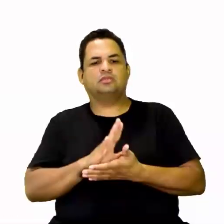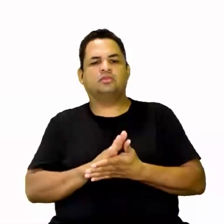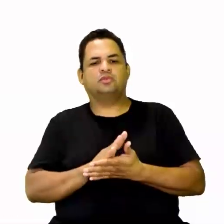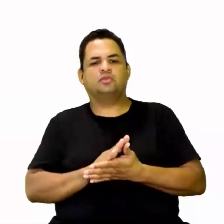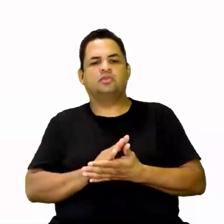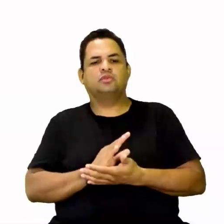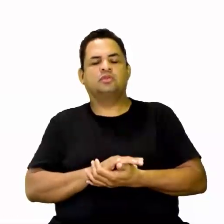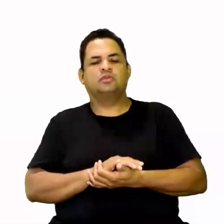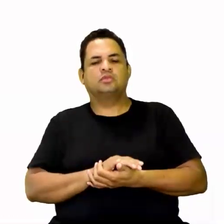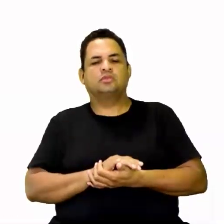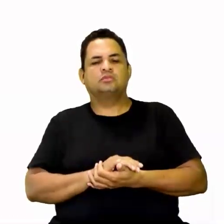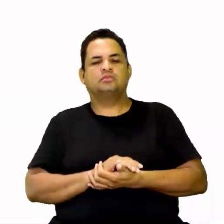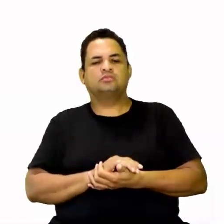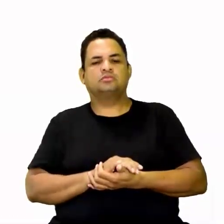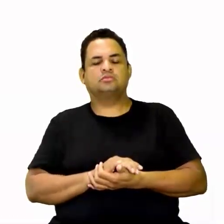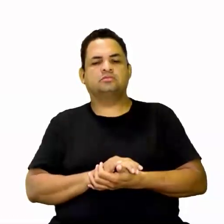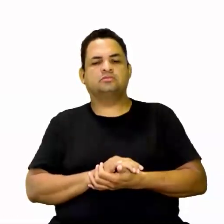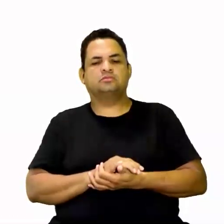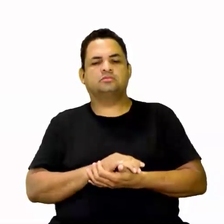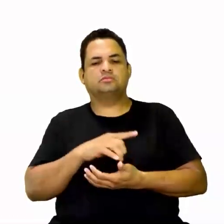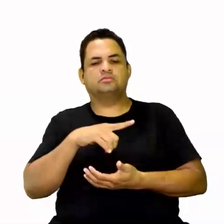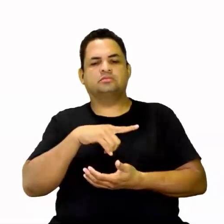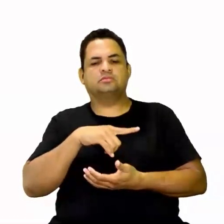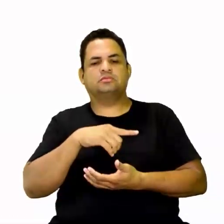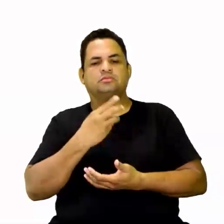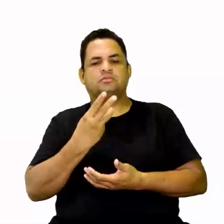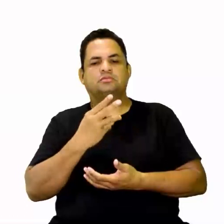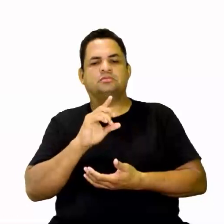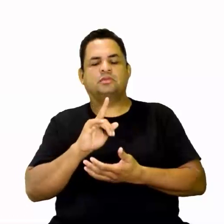3, mistura heterogênea, não é?